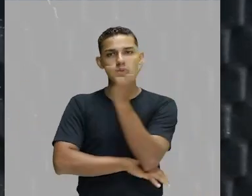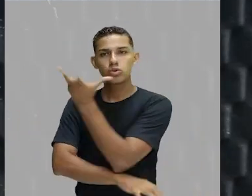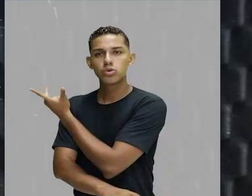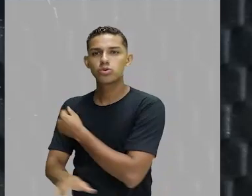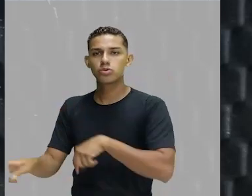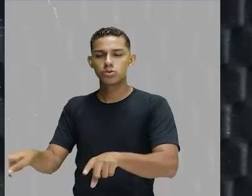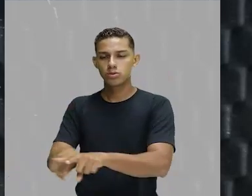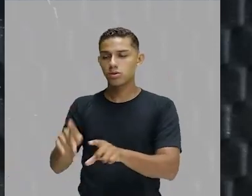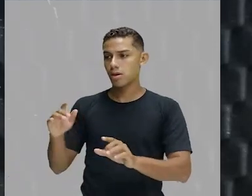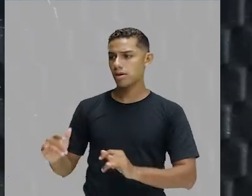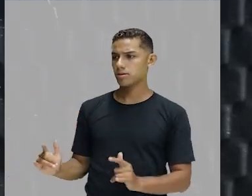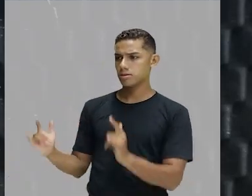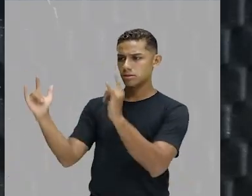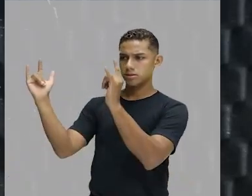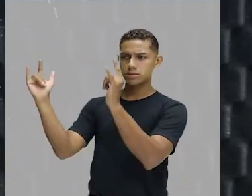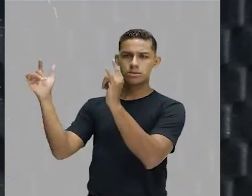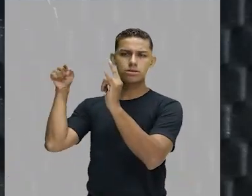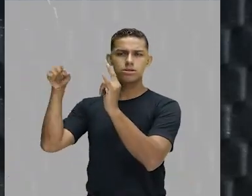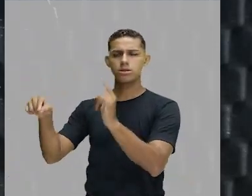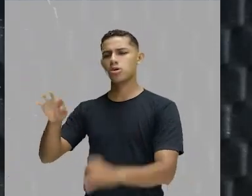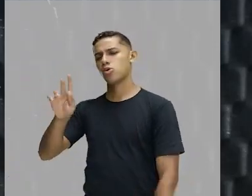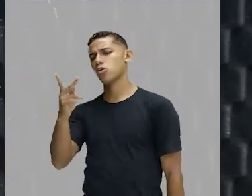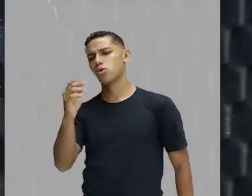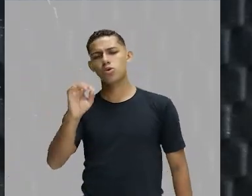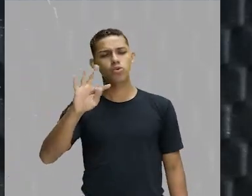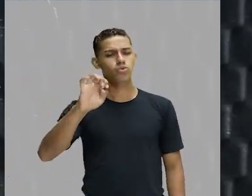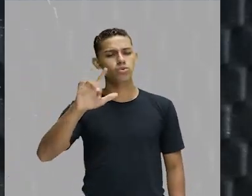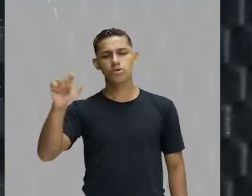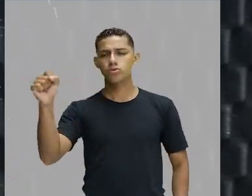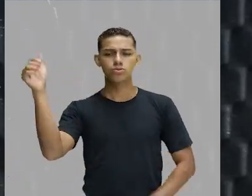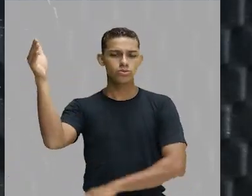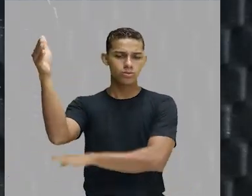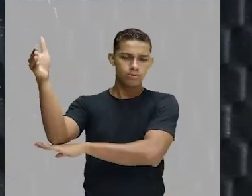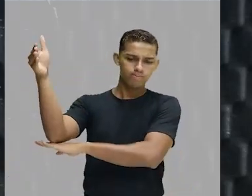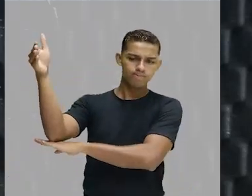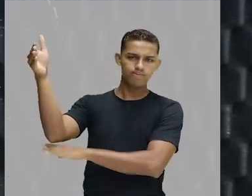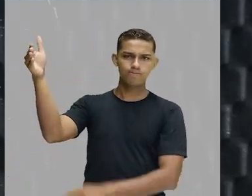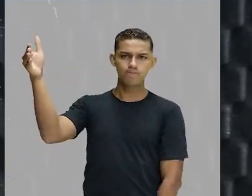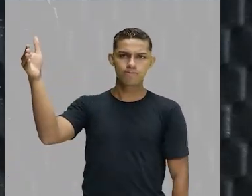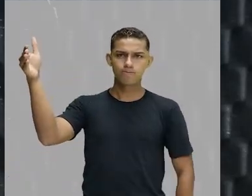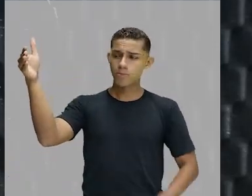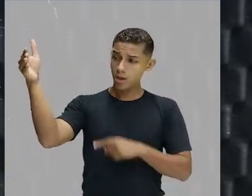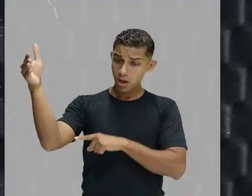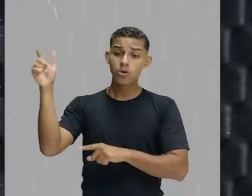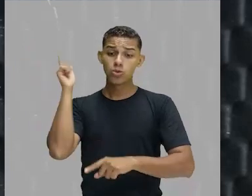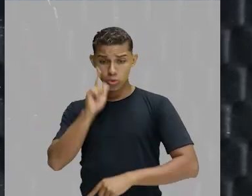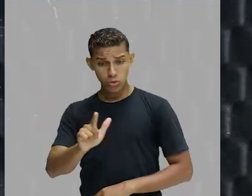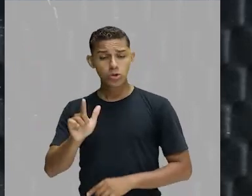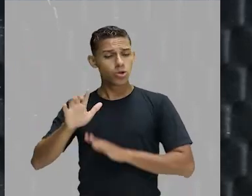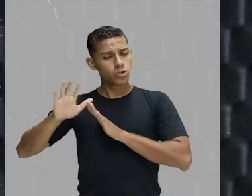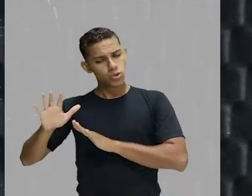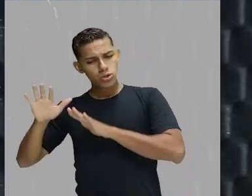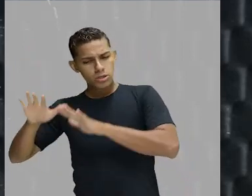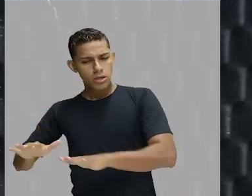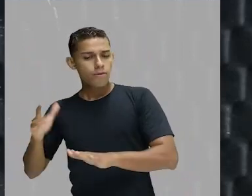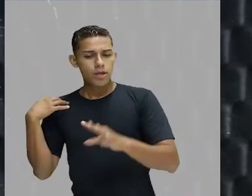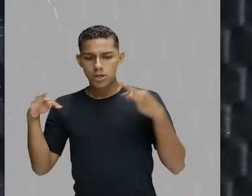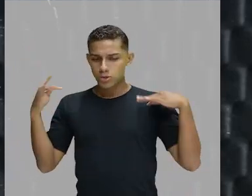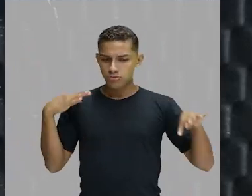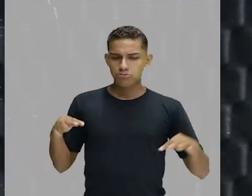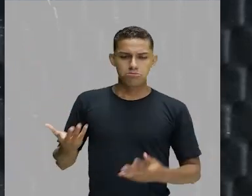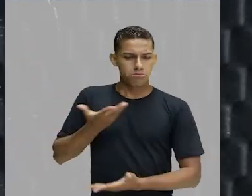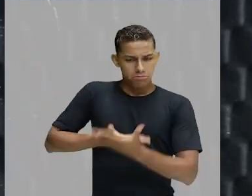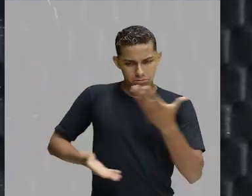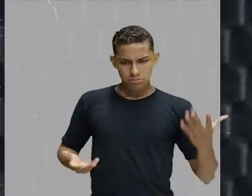de hotéis rurais, casas rurais, para que você possa fazer o seu turismo. E lá você vai